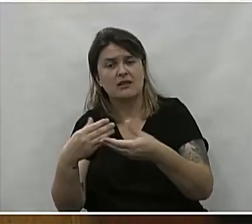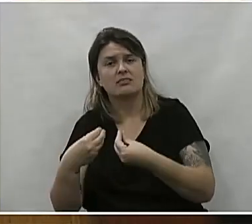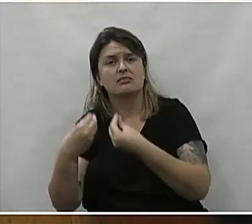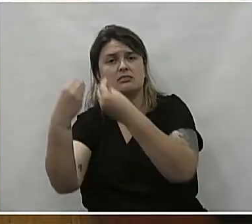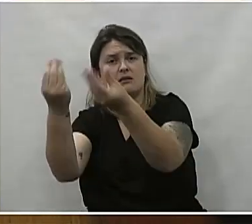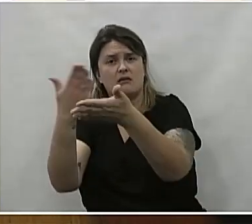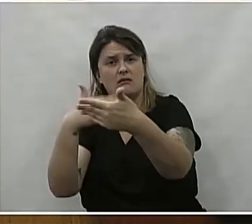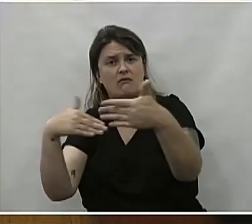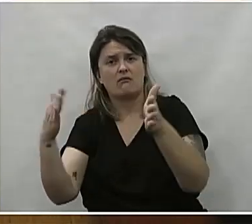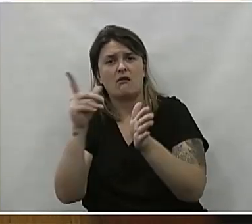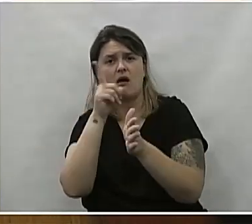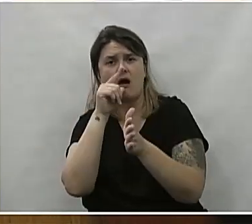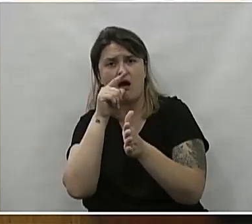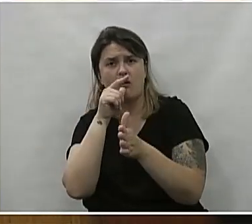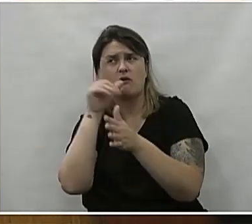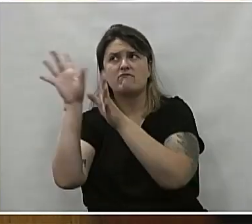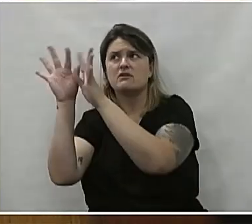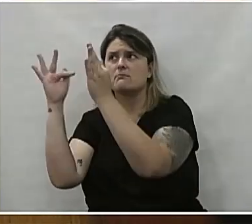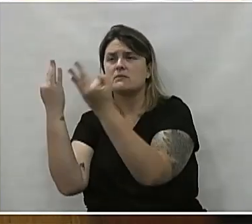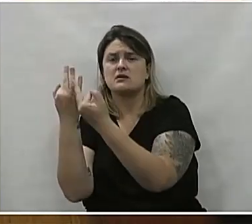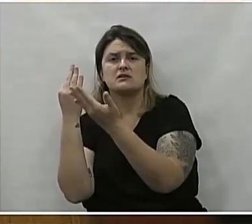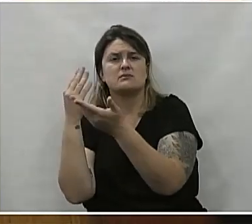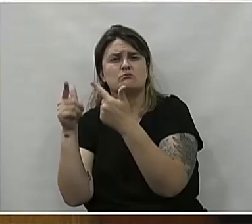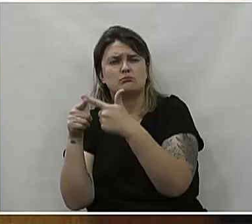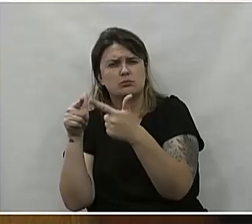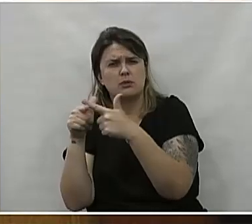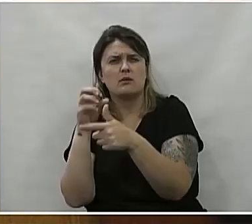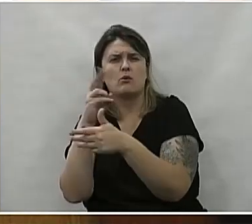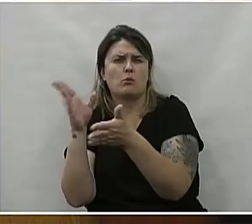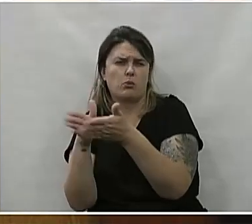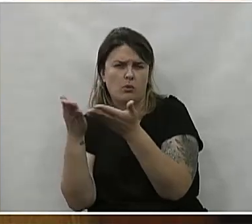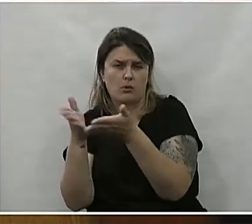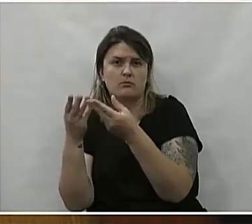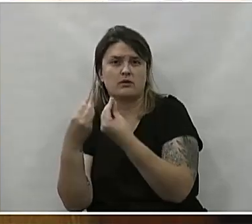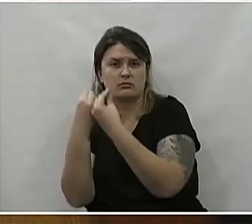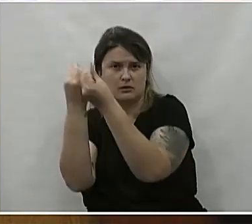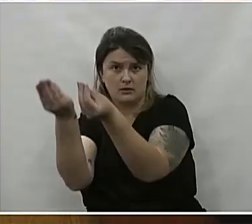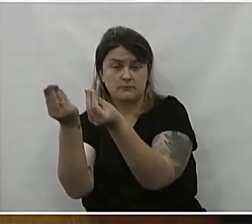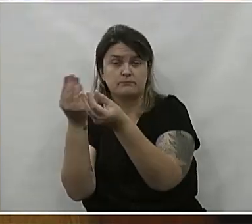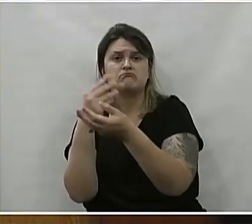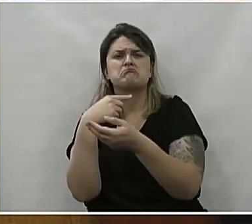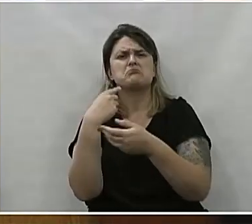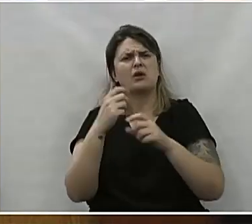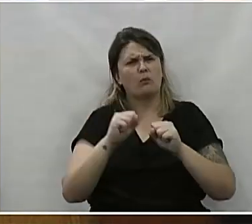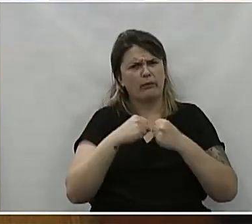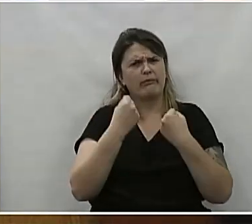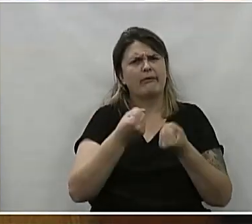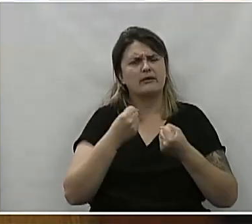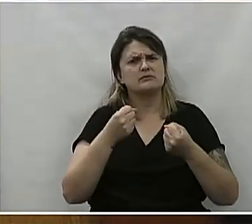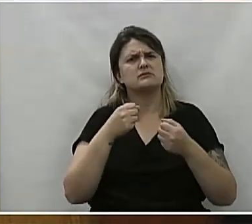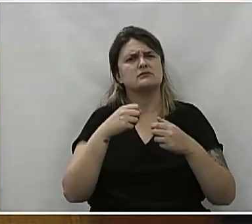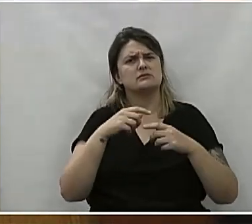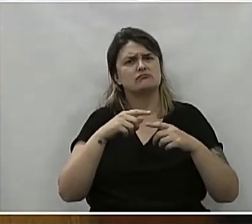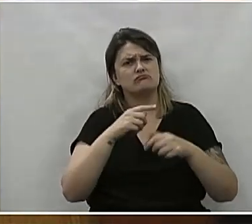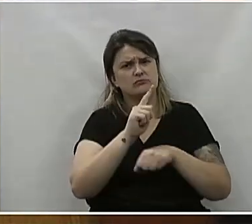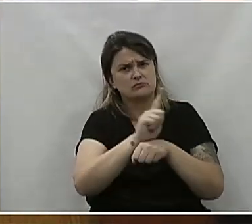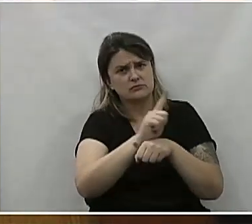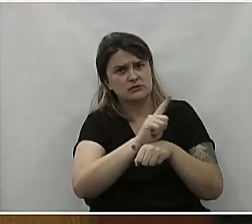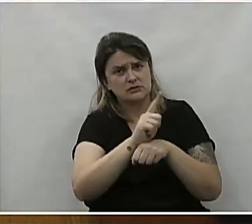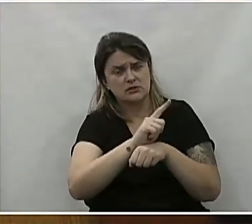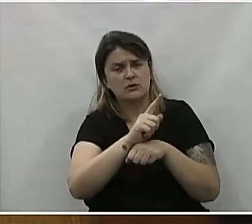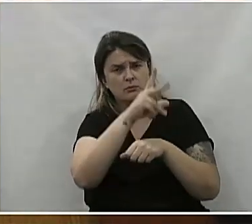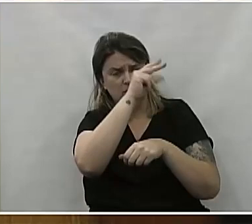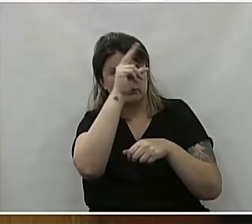caixas de água Para as famílias em situação de vulnerabilidade em nossa cidade Reconheço os esforços da gestão municipal Em abordar essa questão